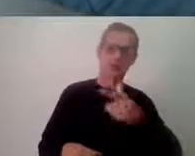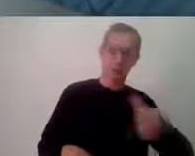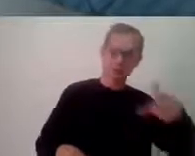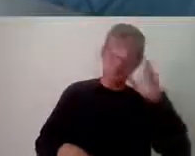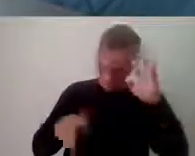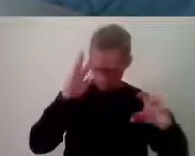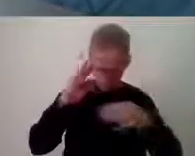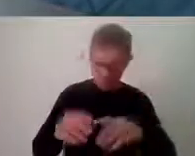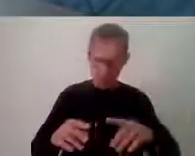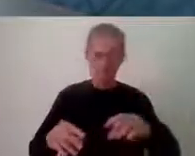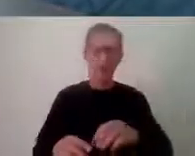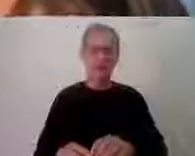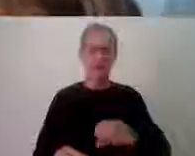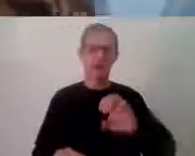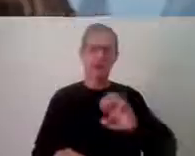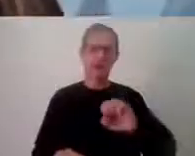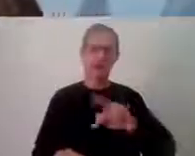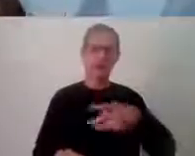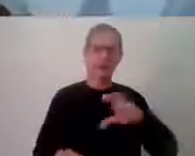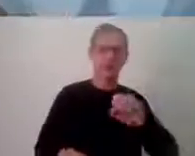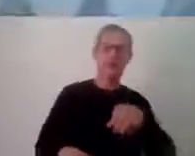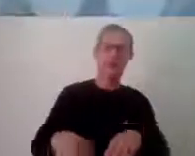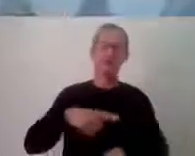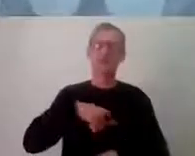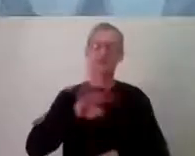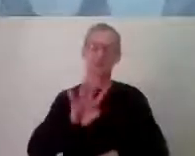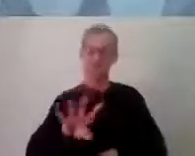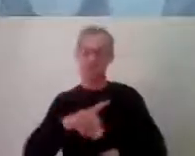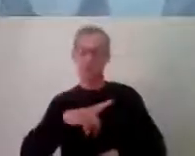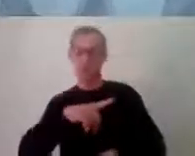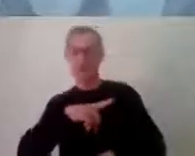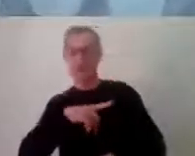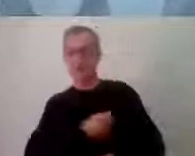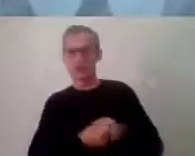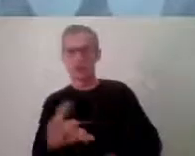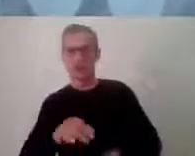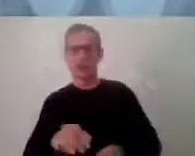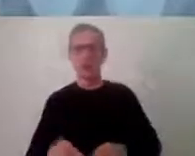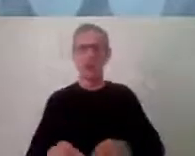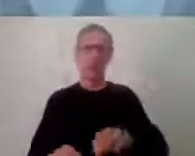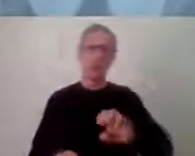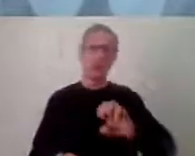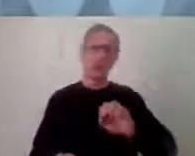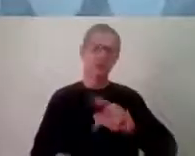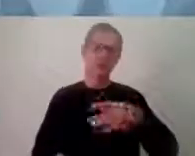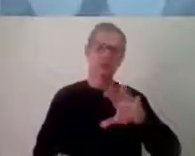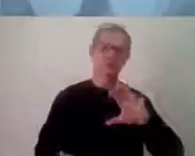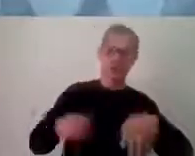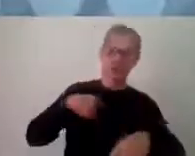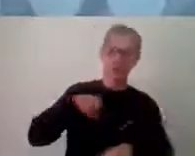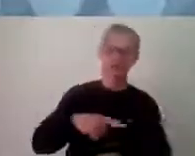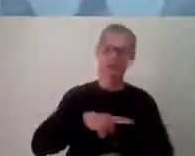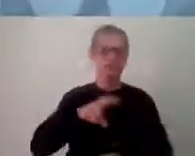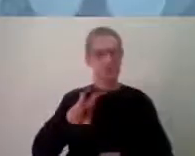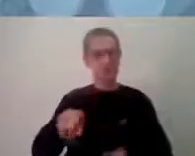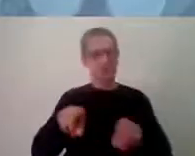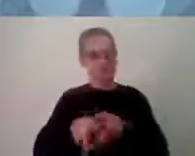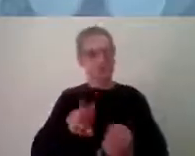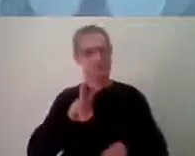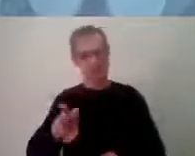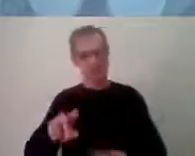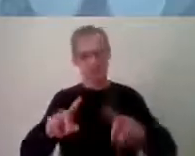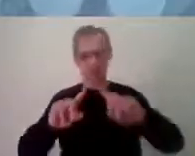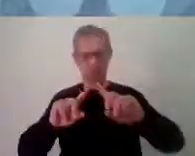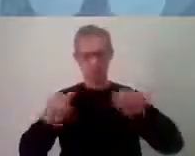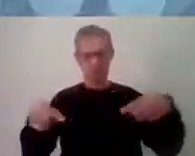nesses espaços, se eu coloquei 4, a gente teve lá uma quantidade de espaços. Será que se eu colocar 5, eu posso colocar 5